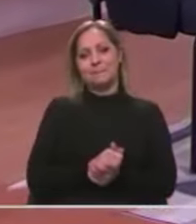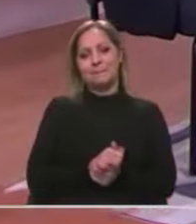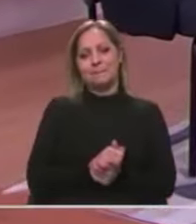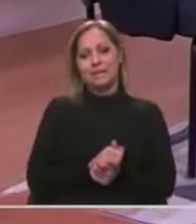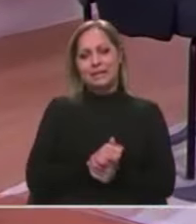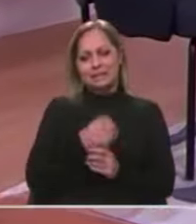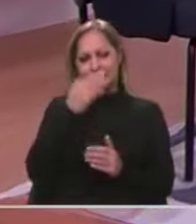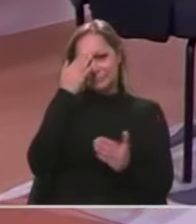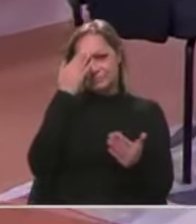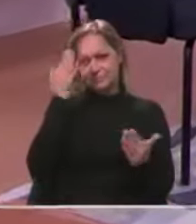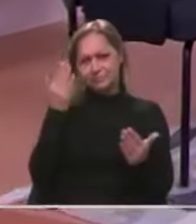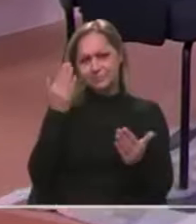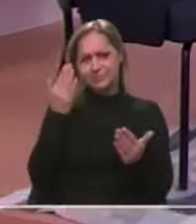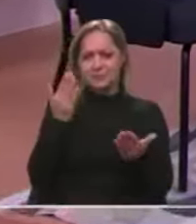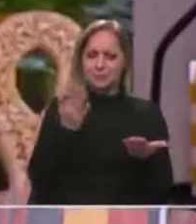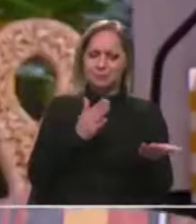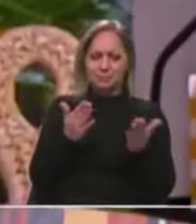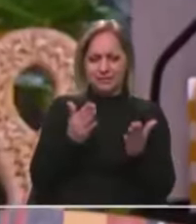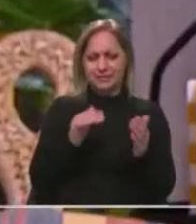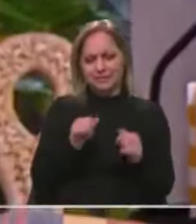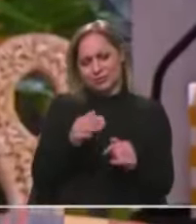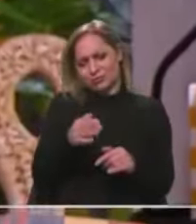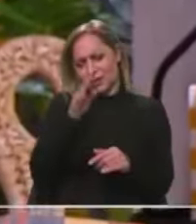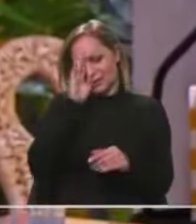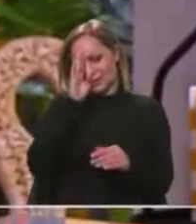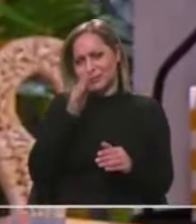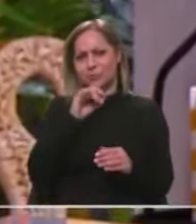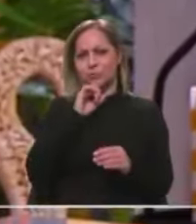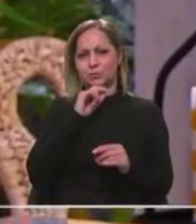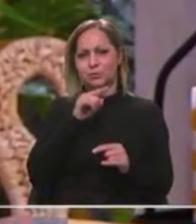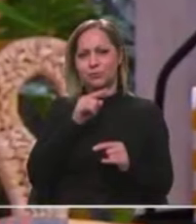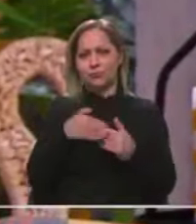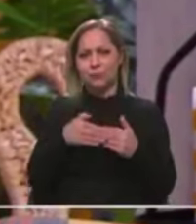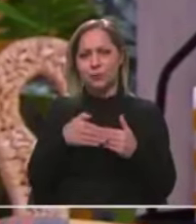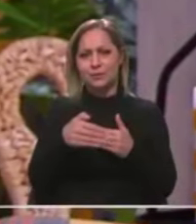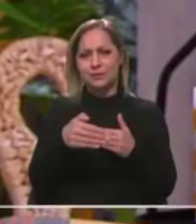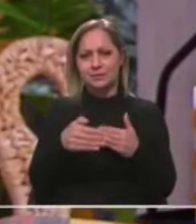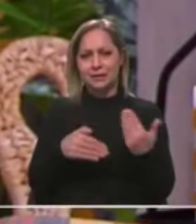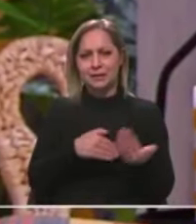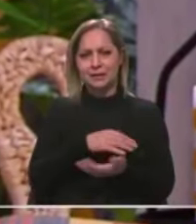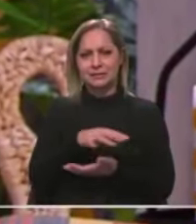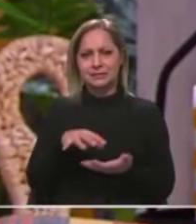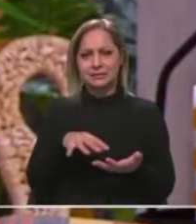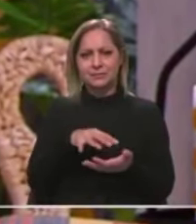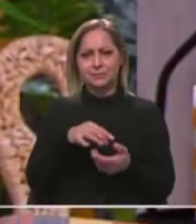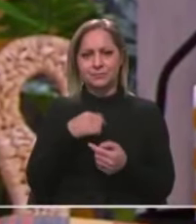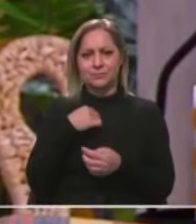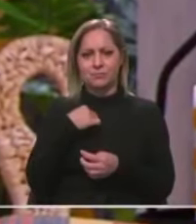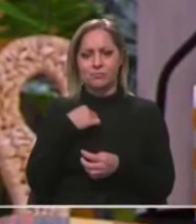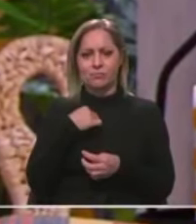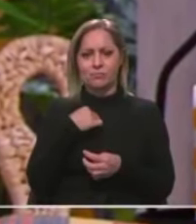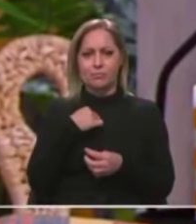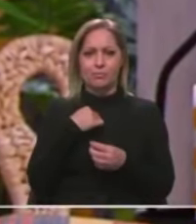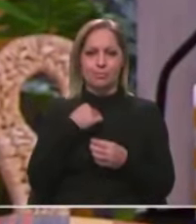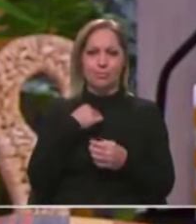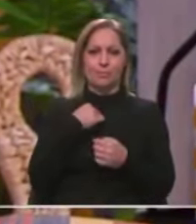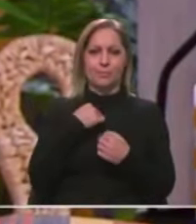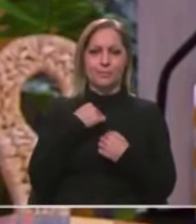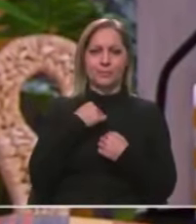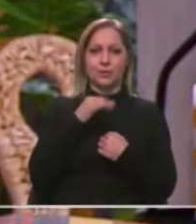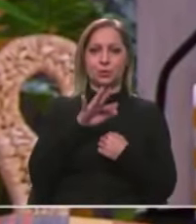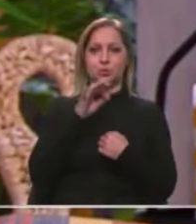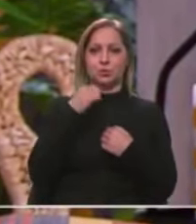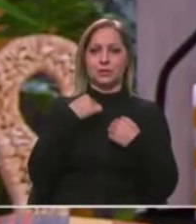Estava à espera. Em parte, sim, já estava um bocado à espera. Foi uma semana um bocado conturbada, né? Eu não contava